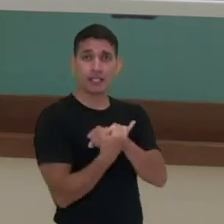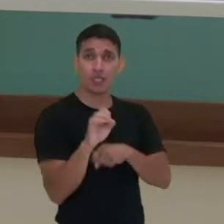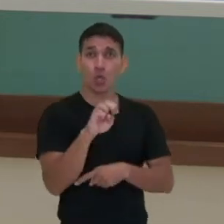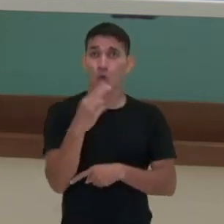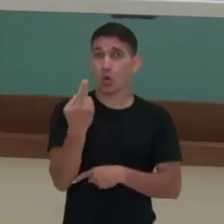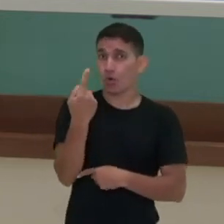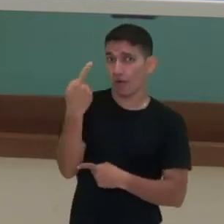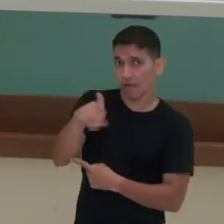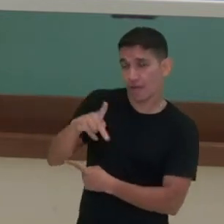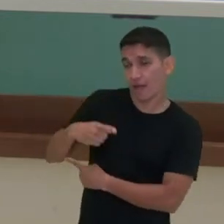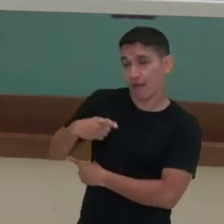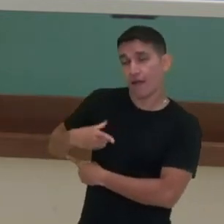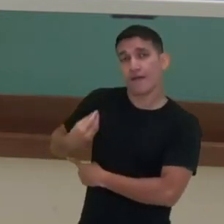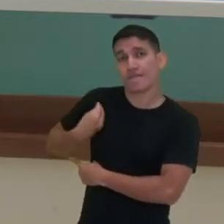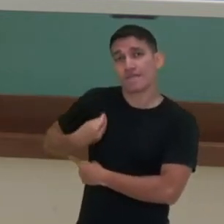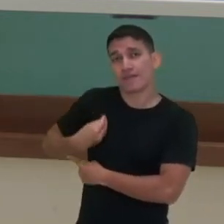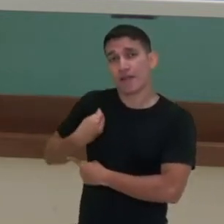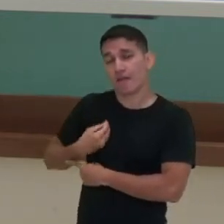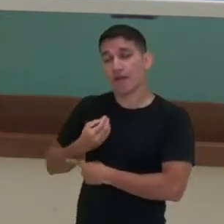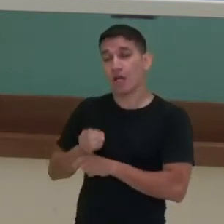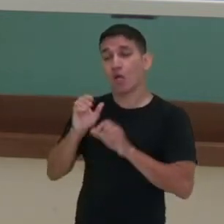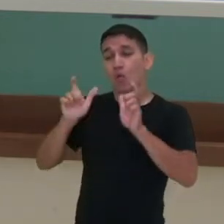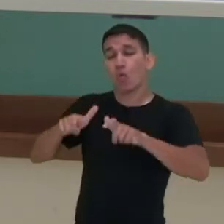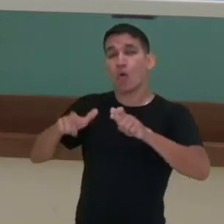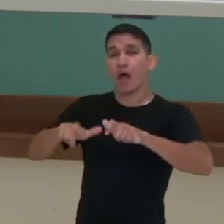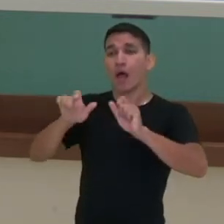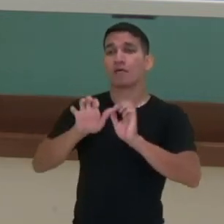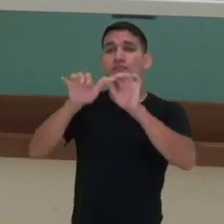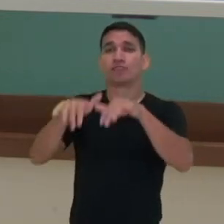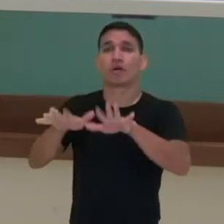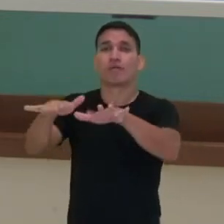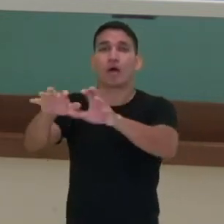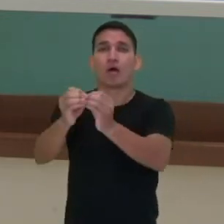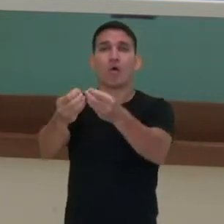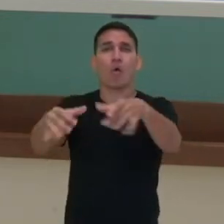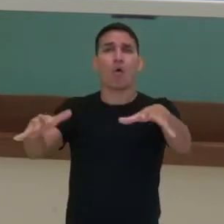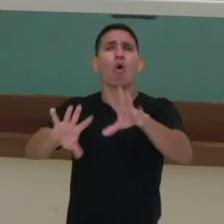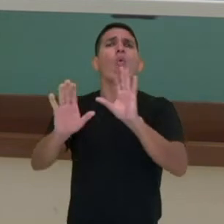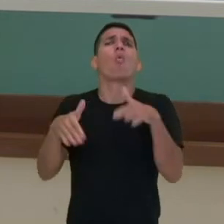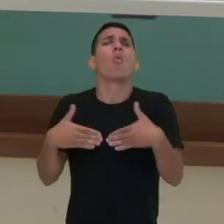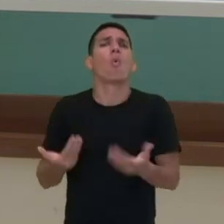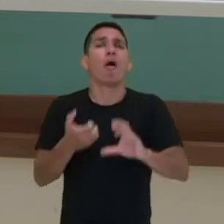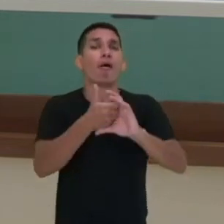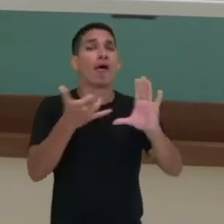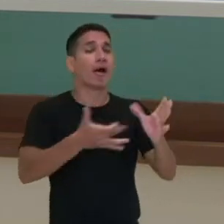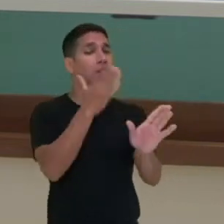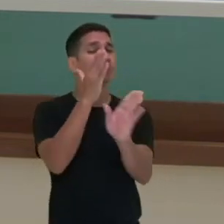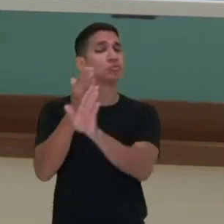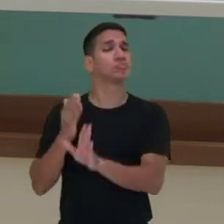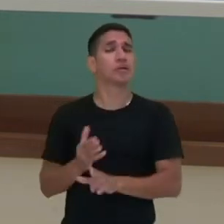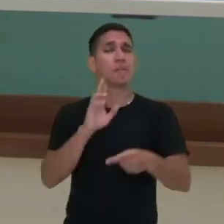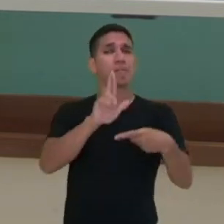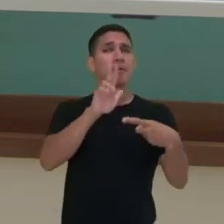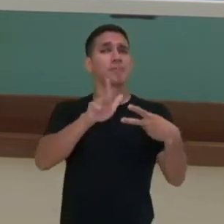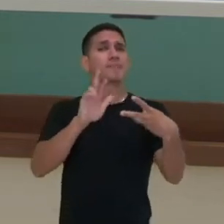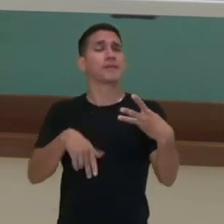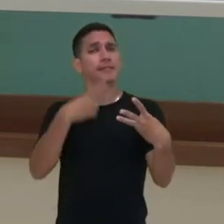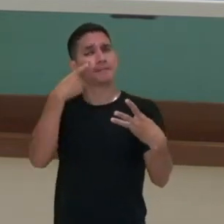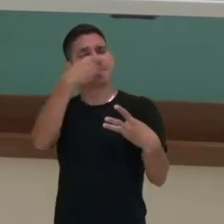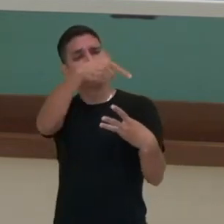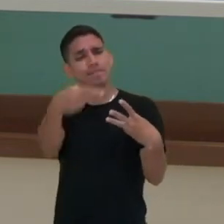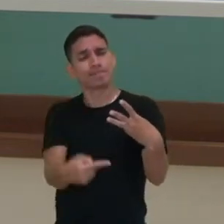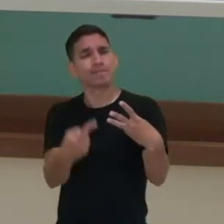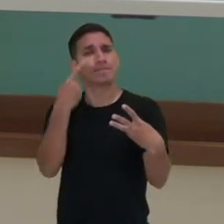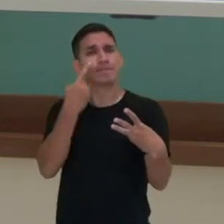num local que é banhado por um oceano, quais são as características que nós podemos identificar cada uma